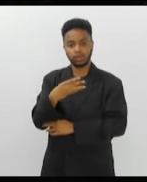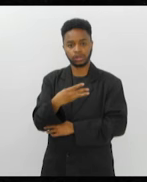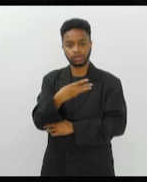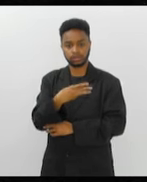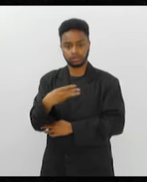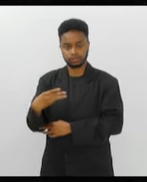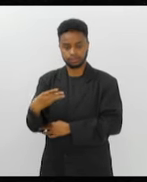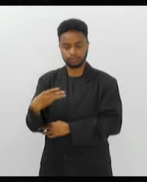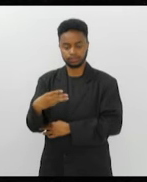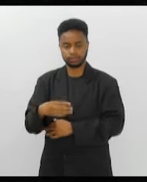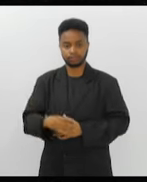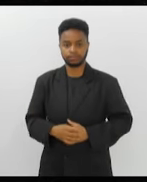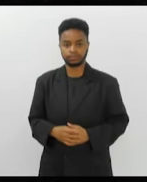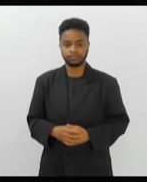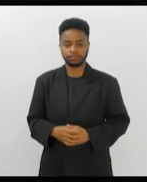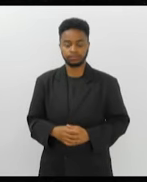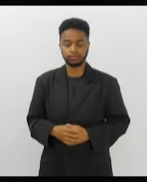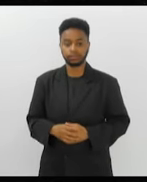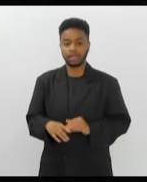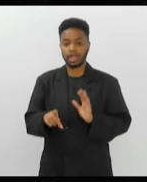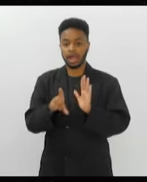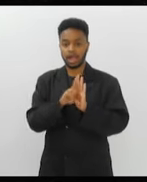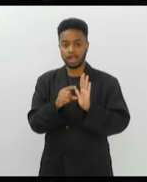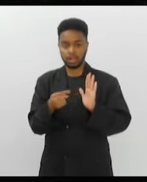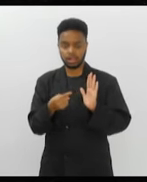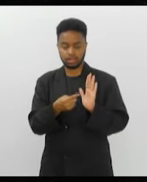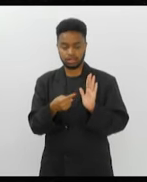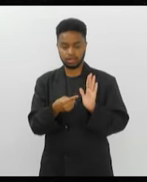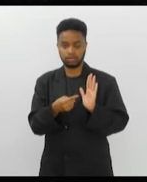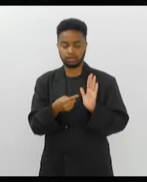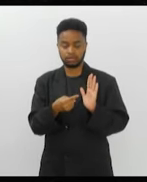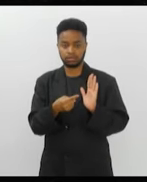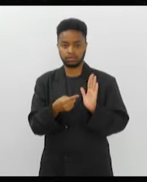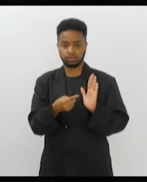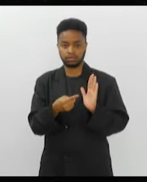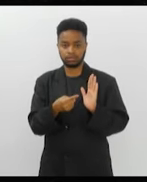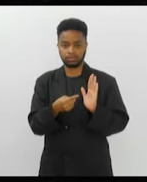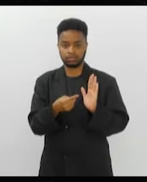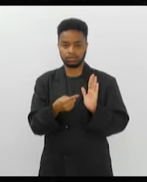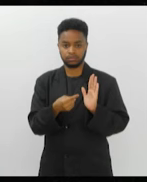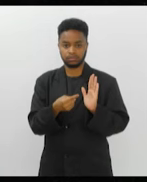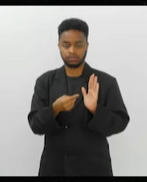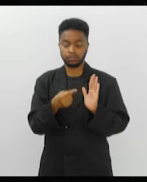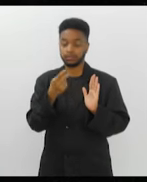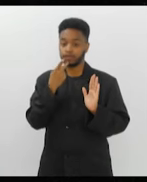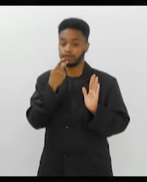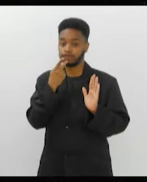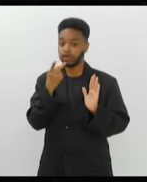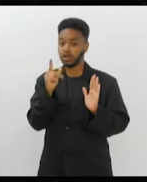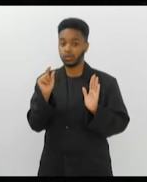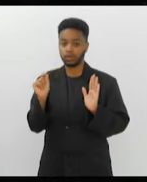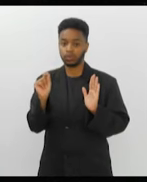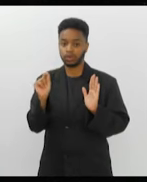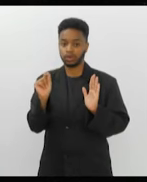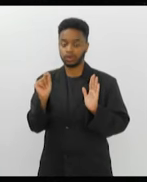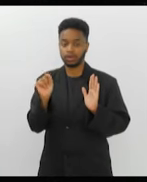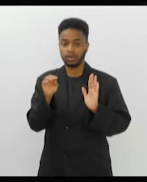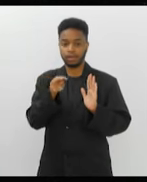10.433. Esta lei é aquela que trata do